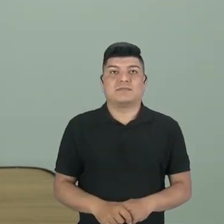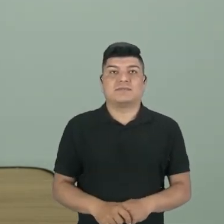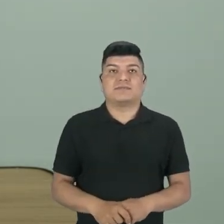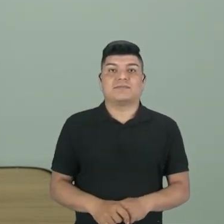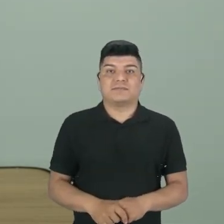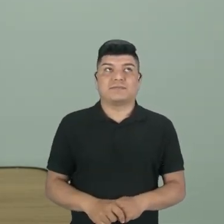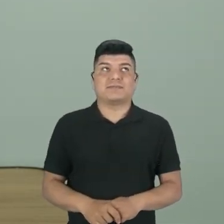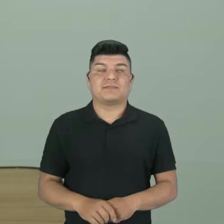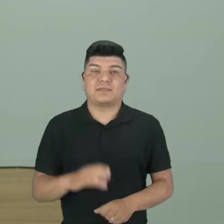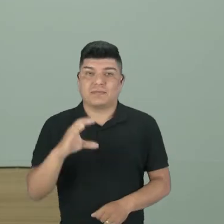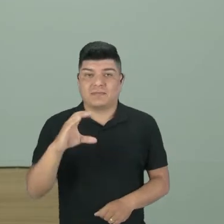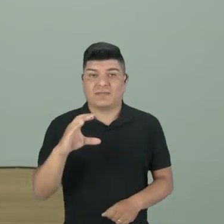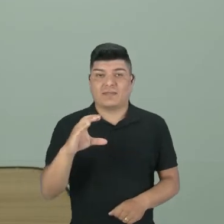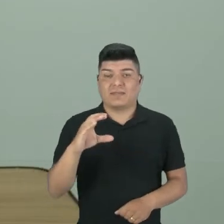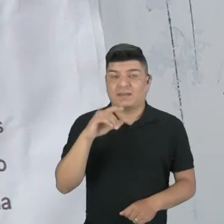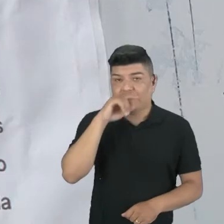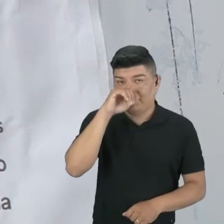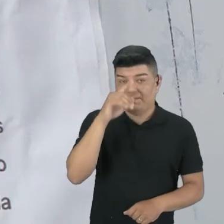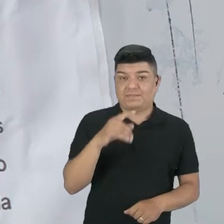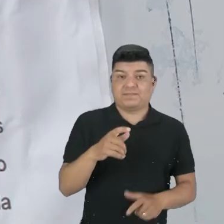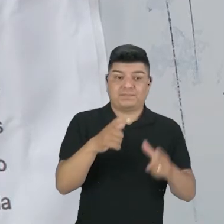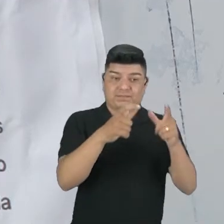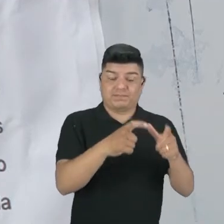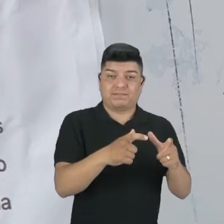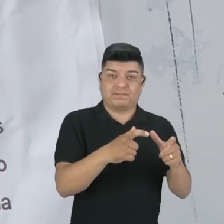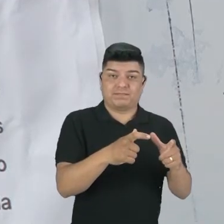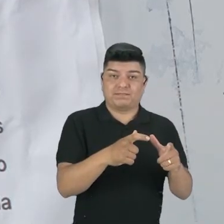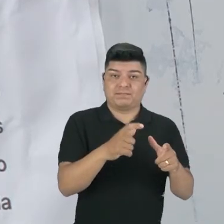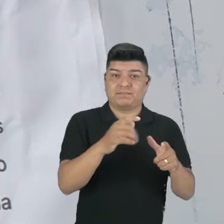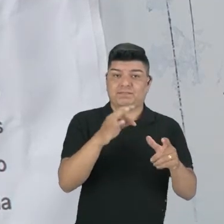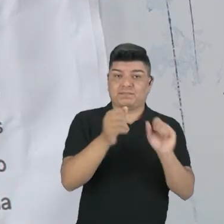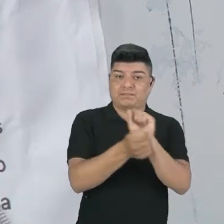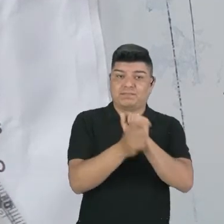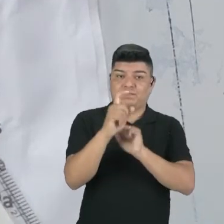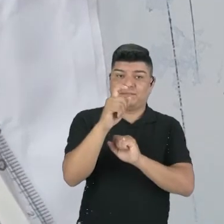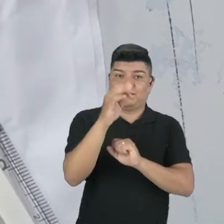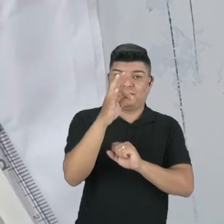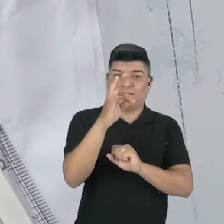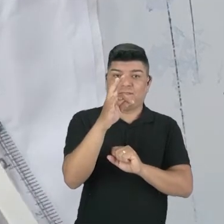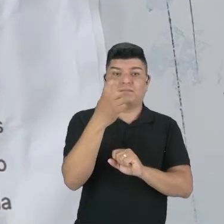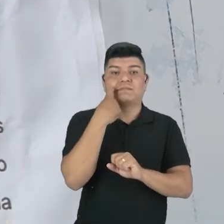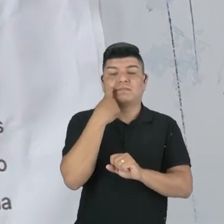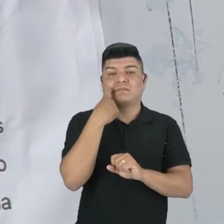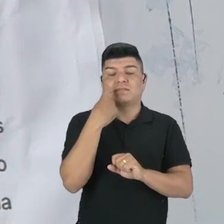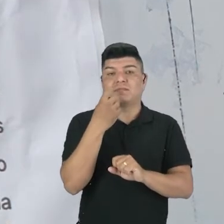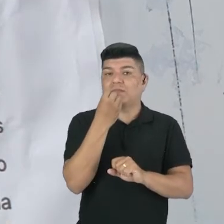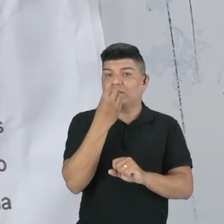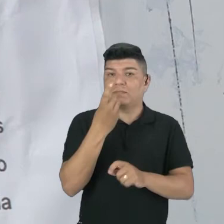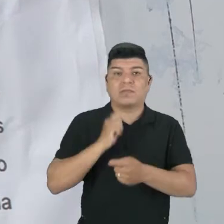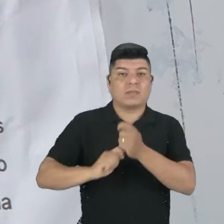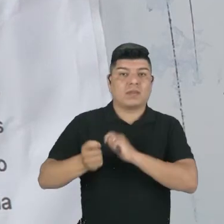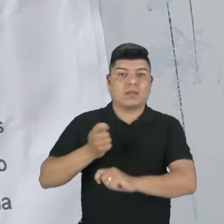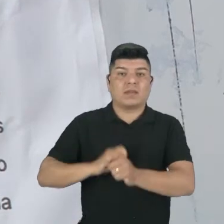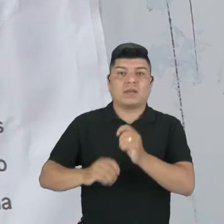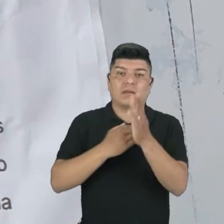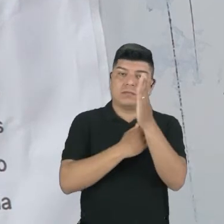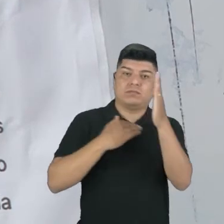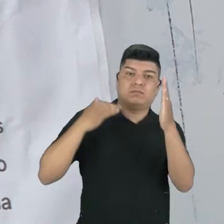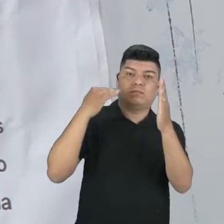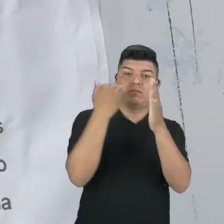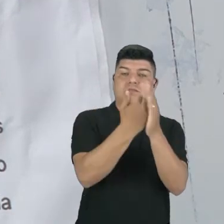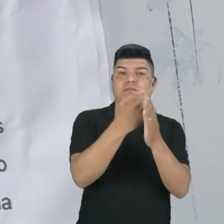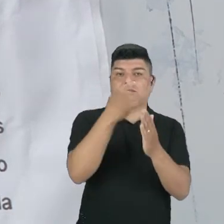Ele fala, a titulação das terras quilombolas é mais do que um bem econômico. Ele transcende para a figura